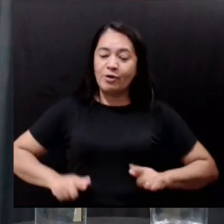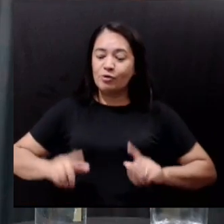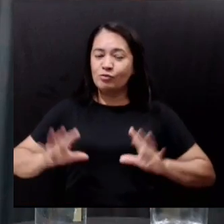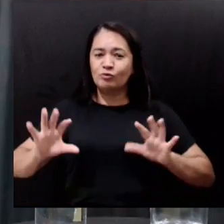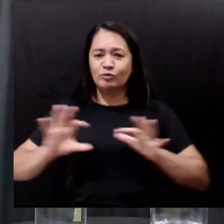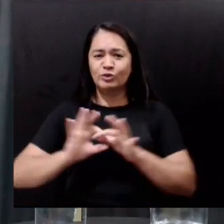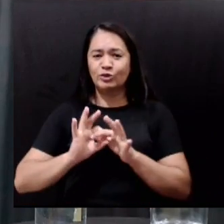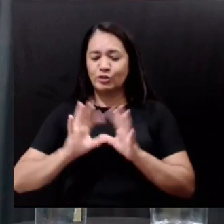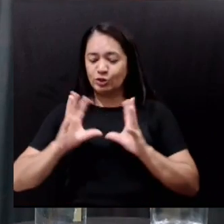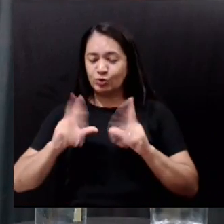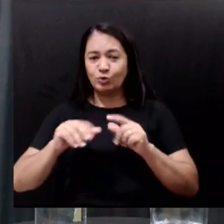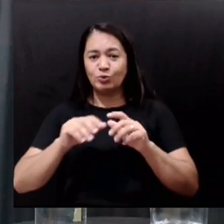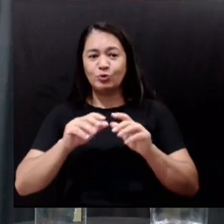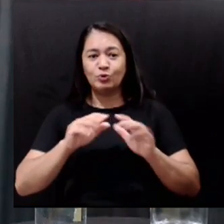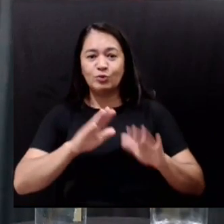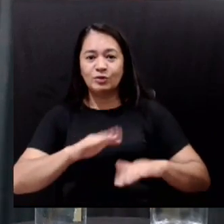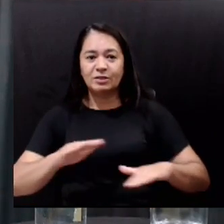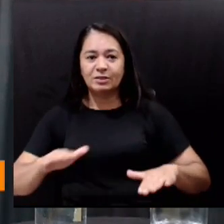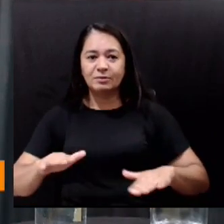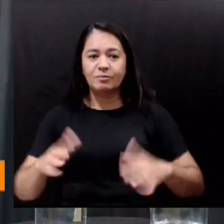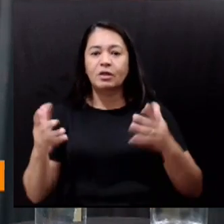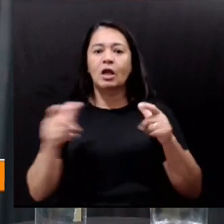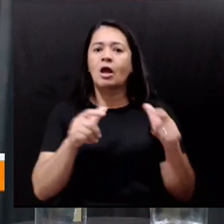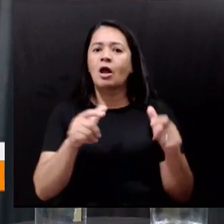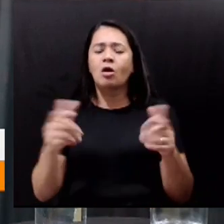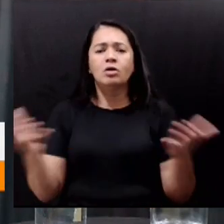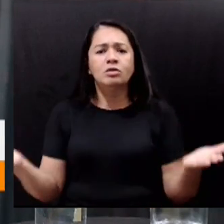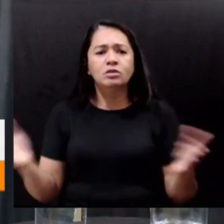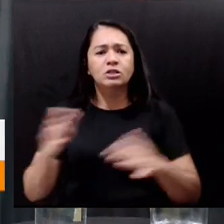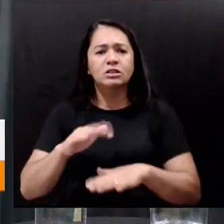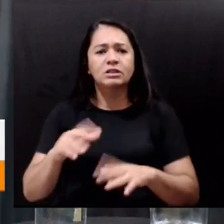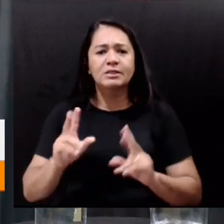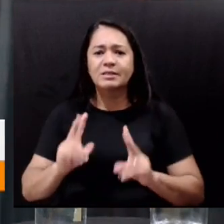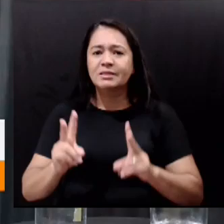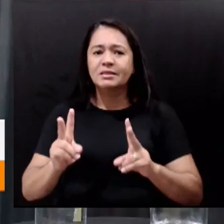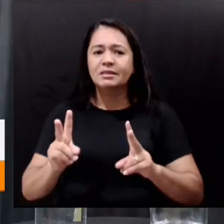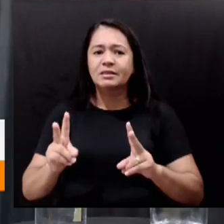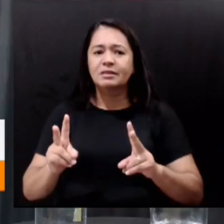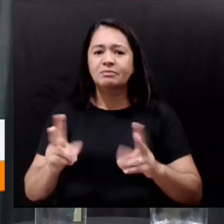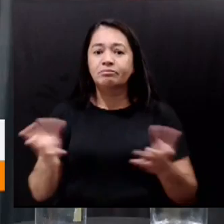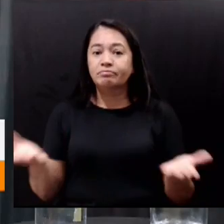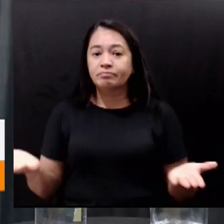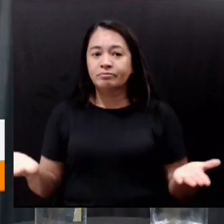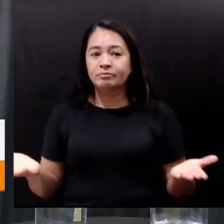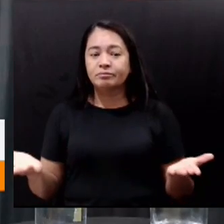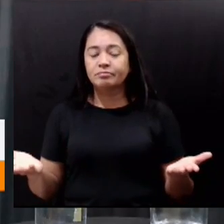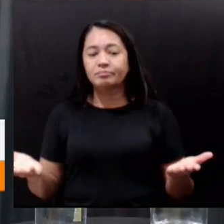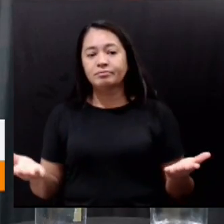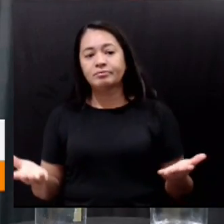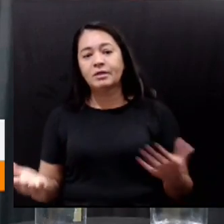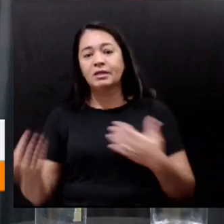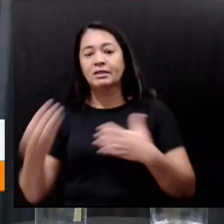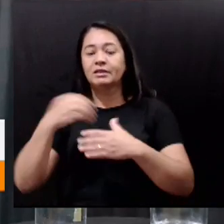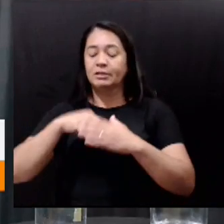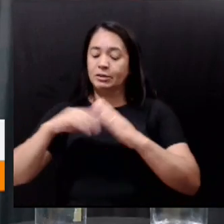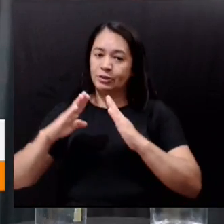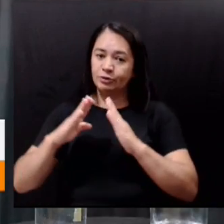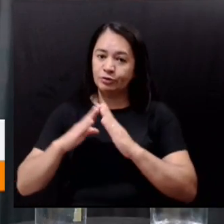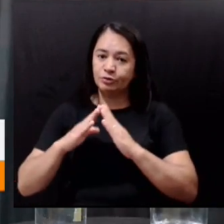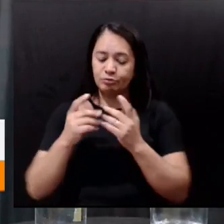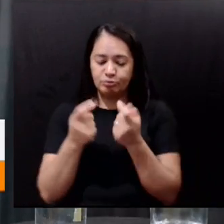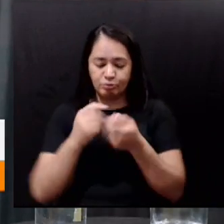E aonde é que estão essas crianças que sempre estiveram na rua hoje? Né? Certamente dentro de casa, nos seus tablets,